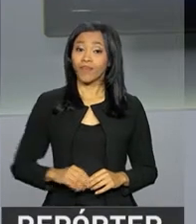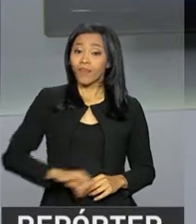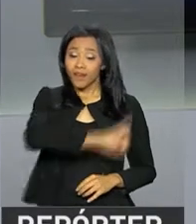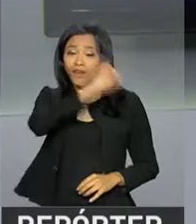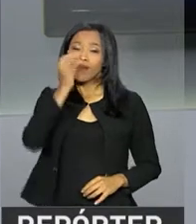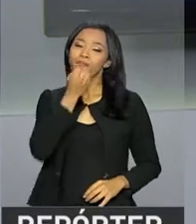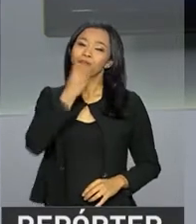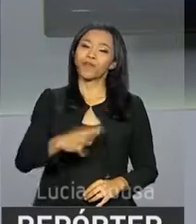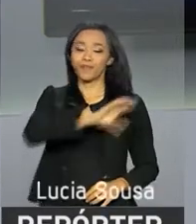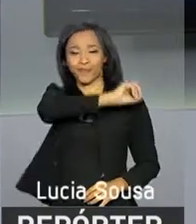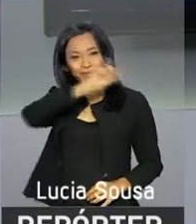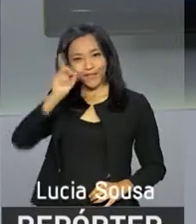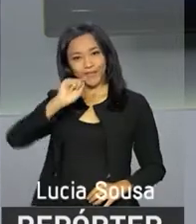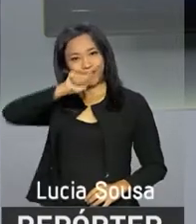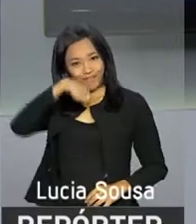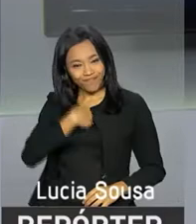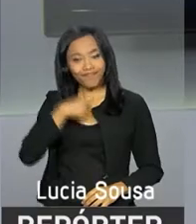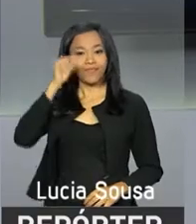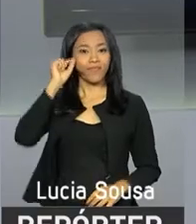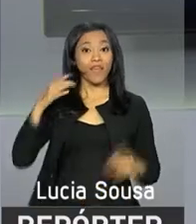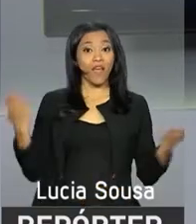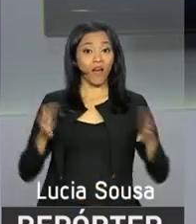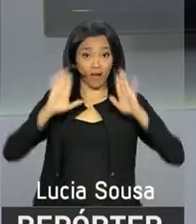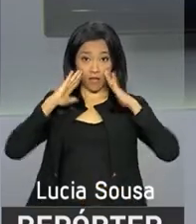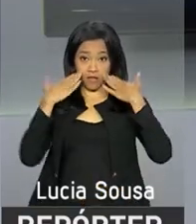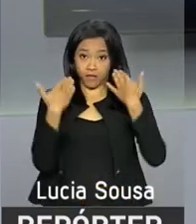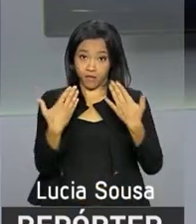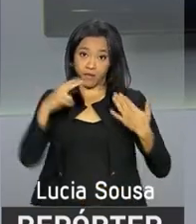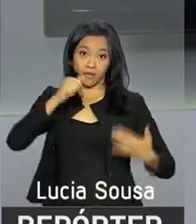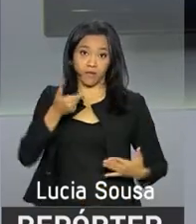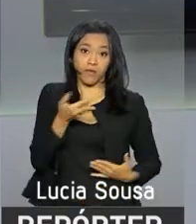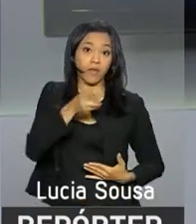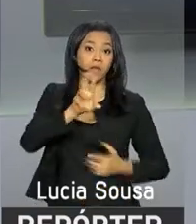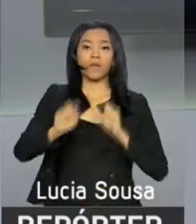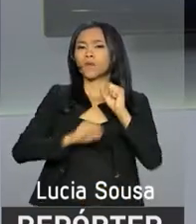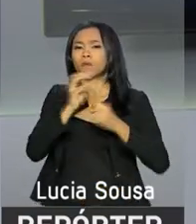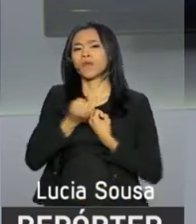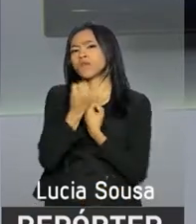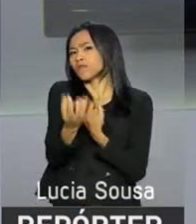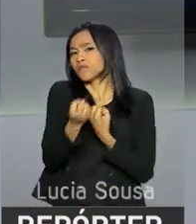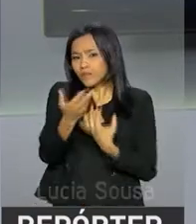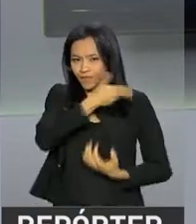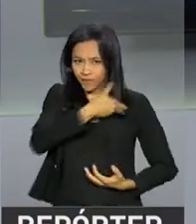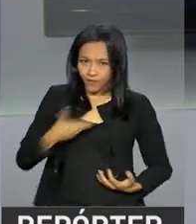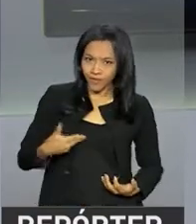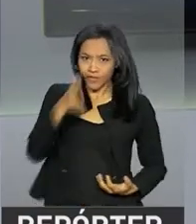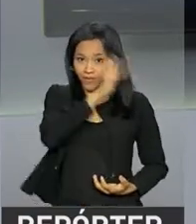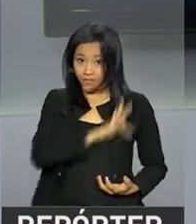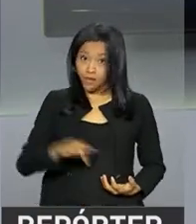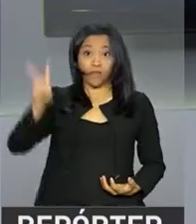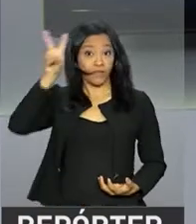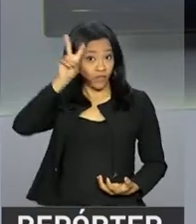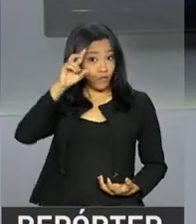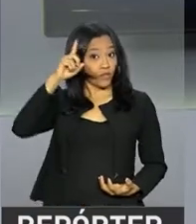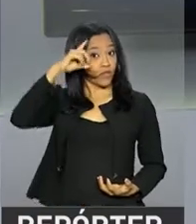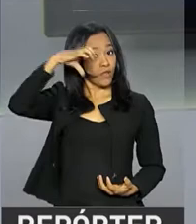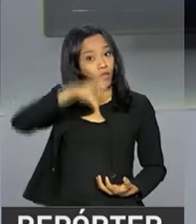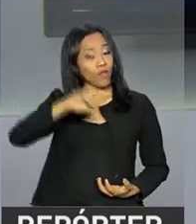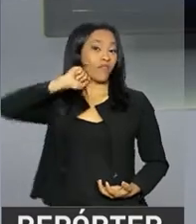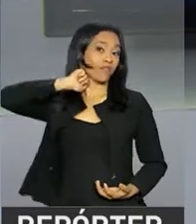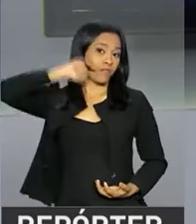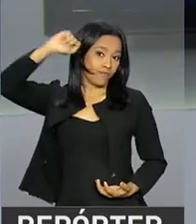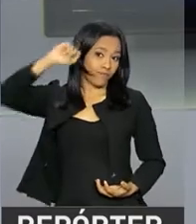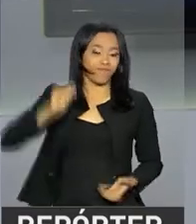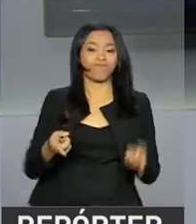Olá, bom dia. Eu sou Thaisa Dias e estamos no ar com o repórter NBR e as notícias do governo federal desta segunda-feira, 9 de